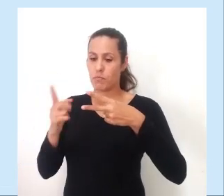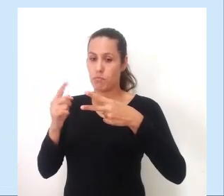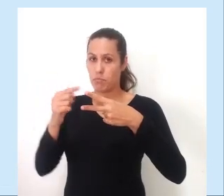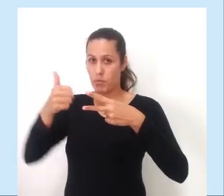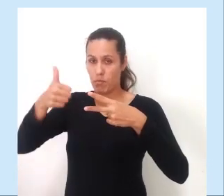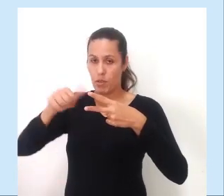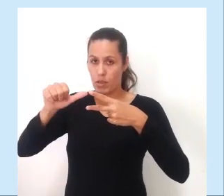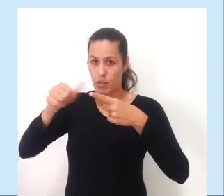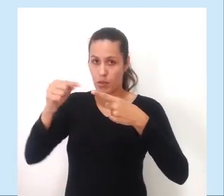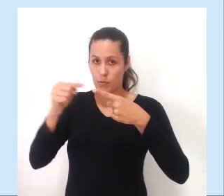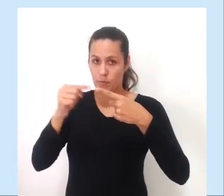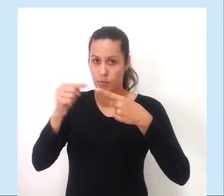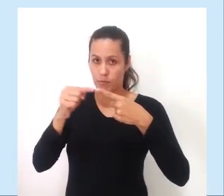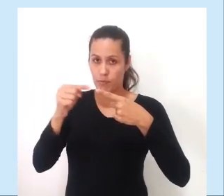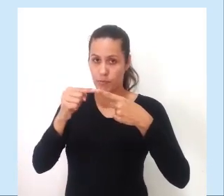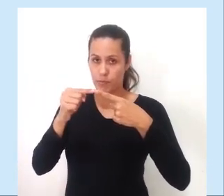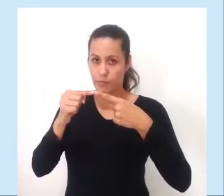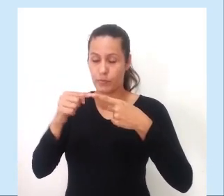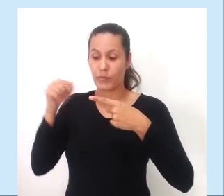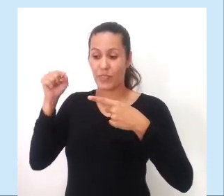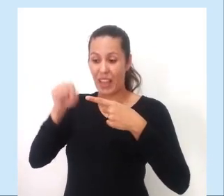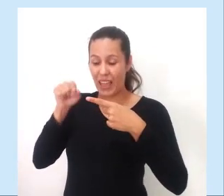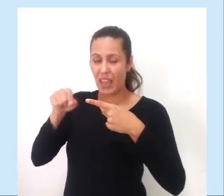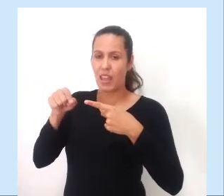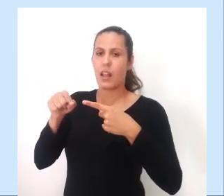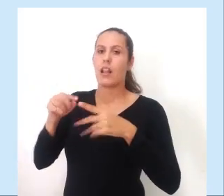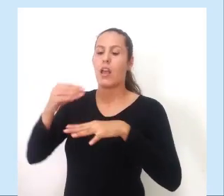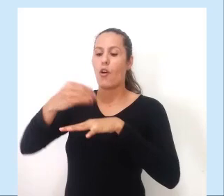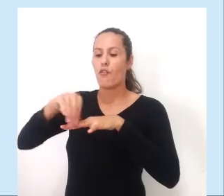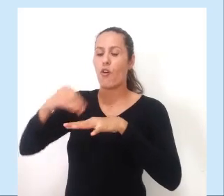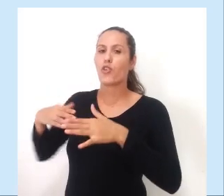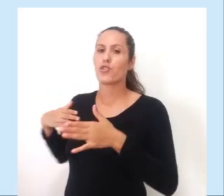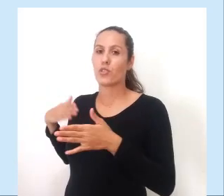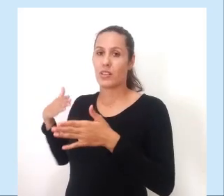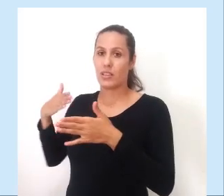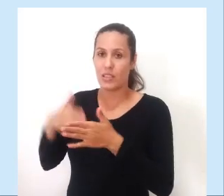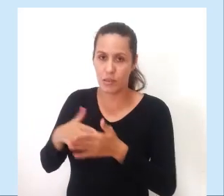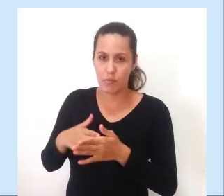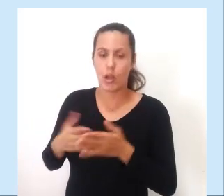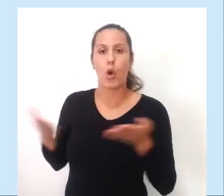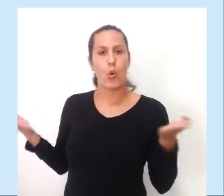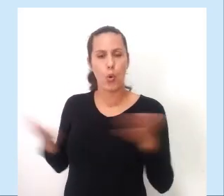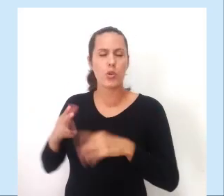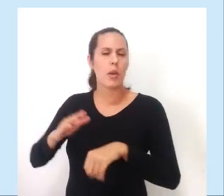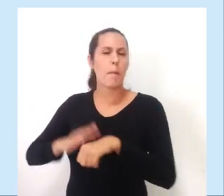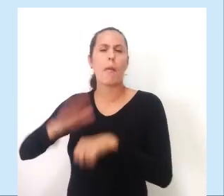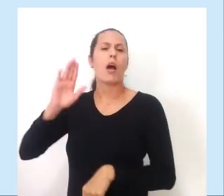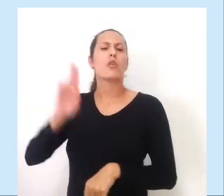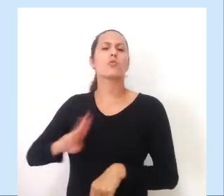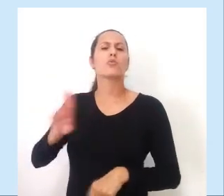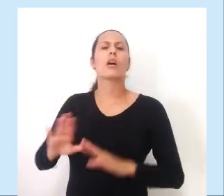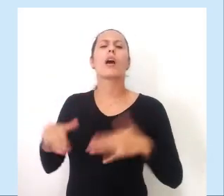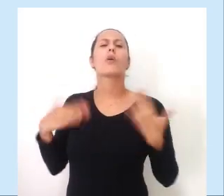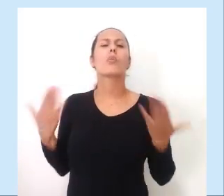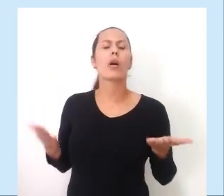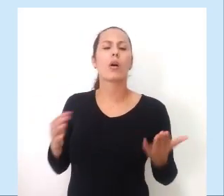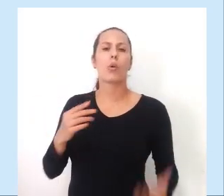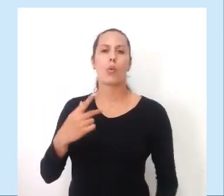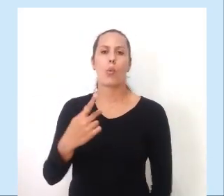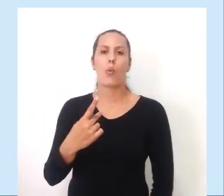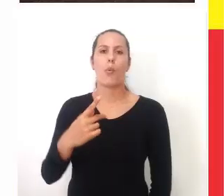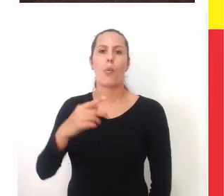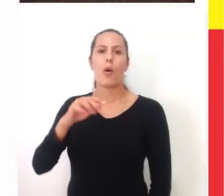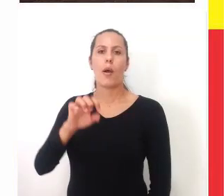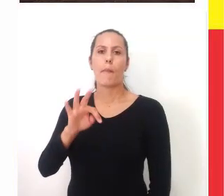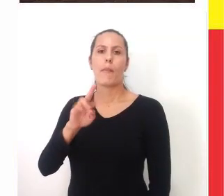o combustível fóssil, o combustível limitado, o combustível mais usado, que